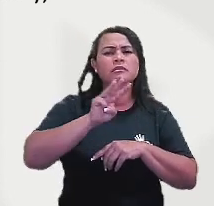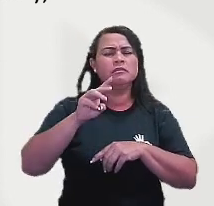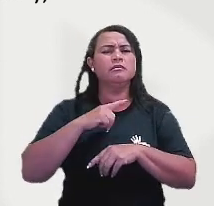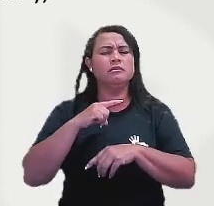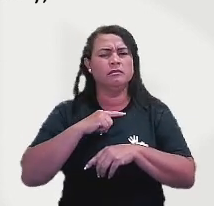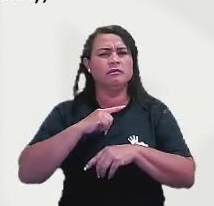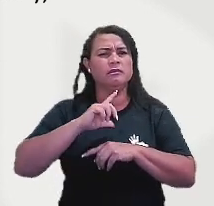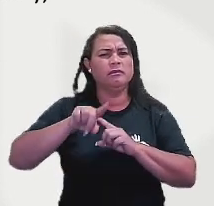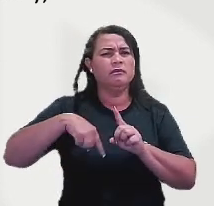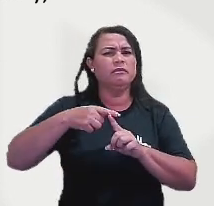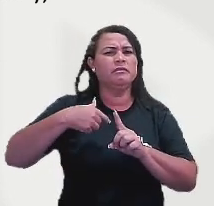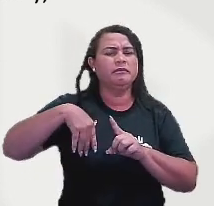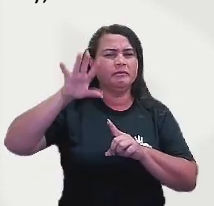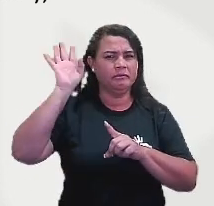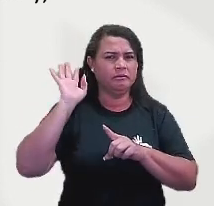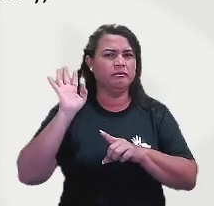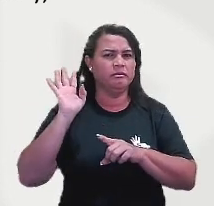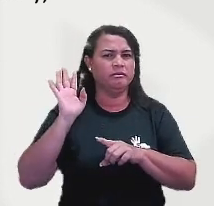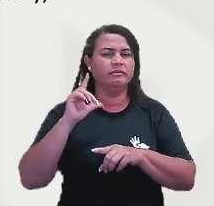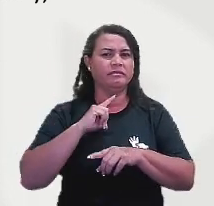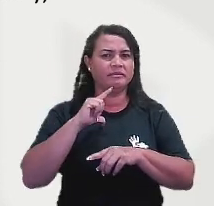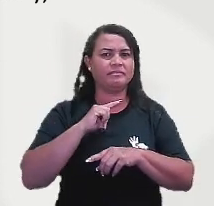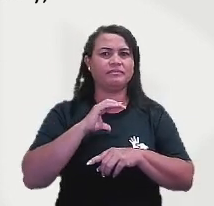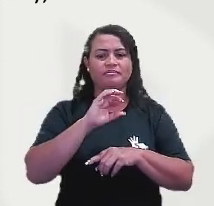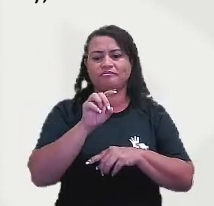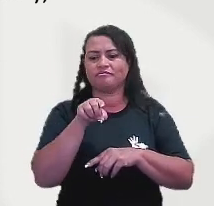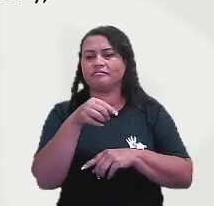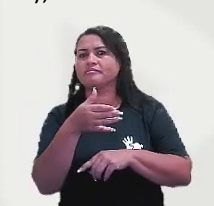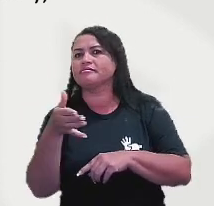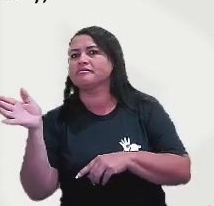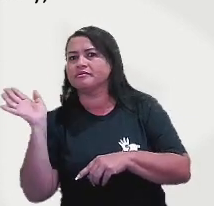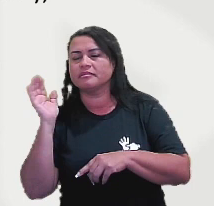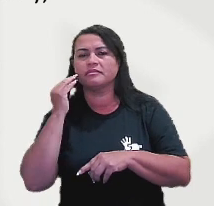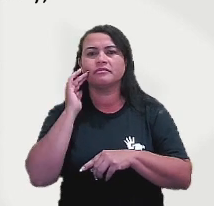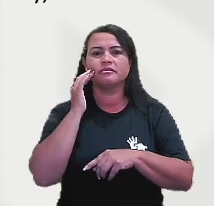mais algarismos, uma parte decimal. Então, vamos supor aqui,